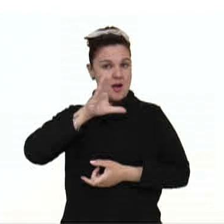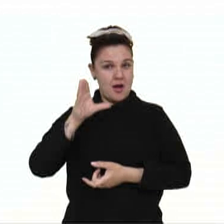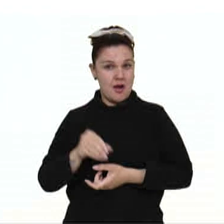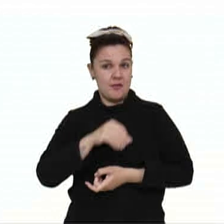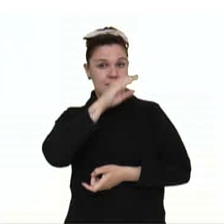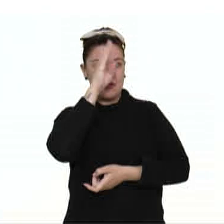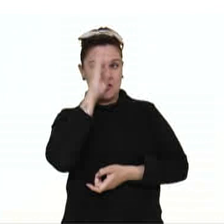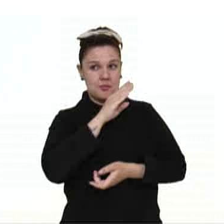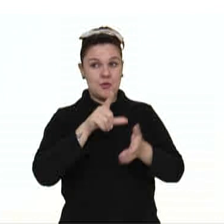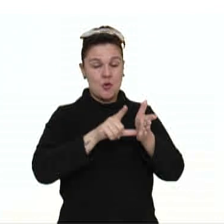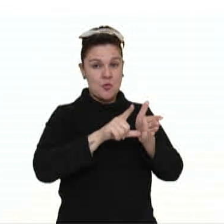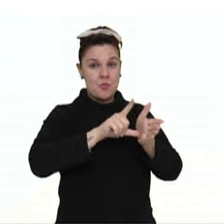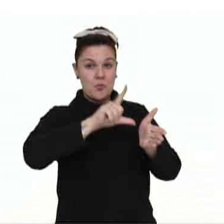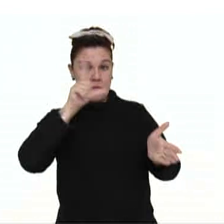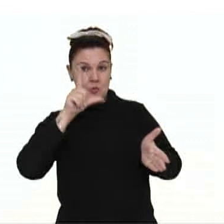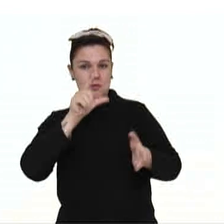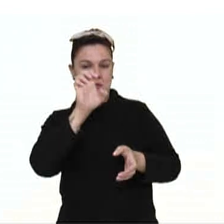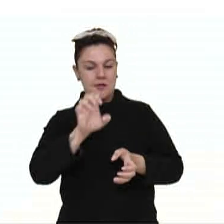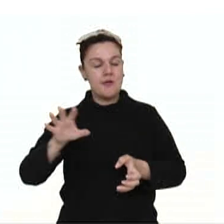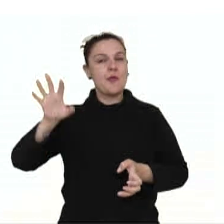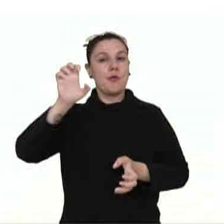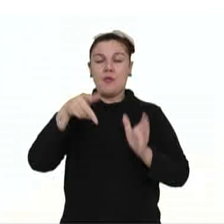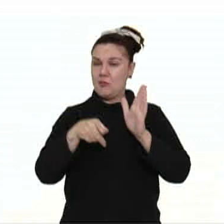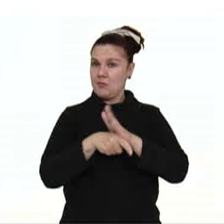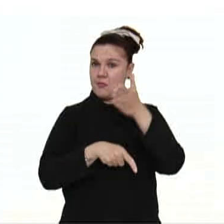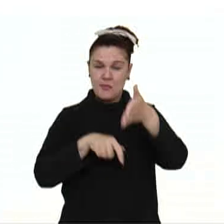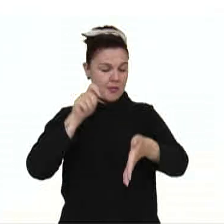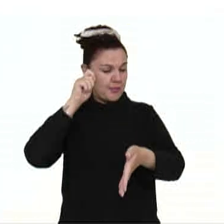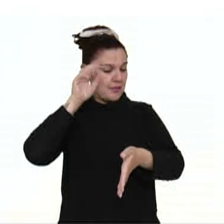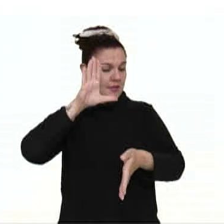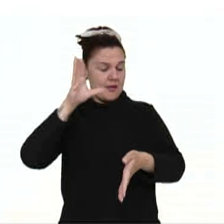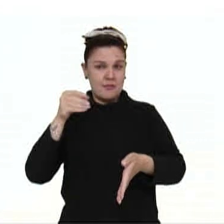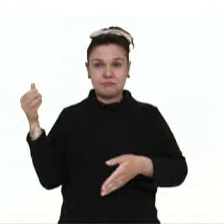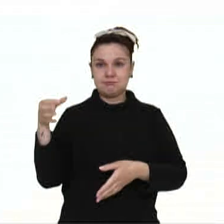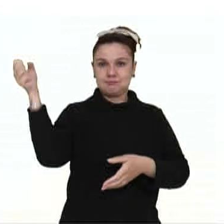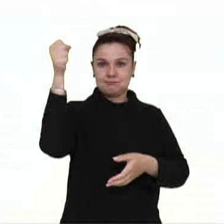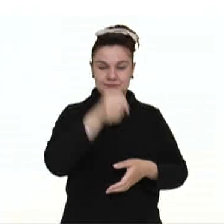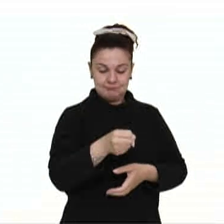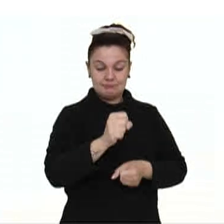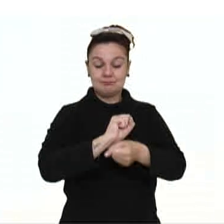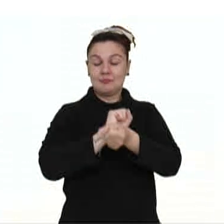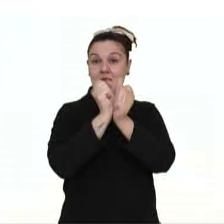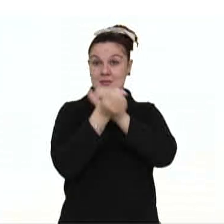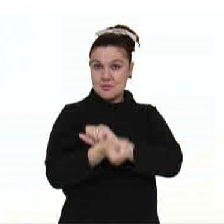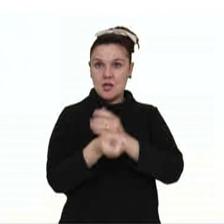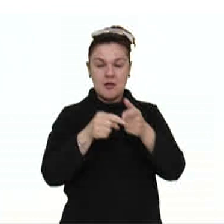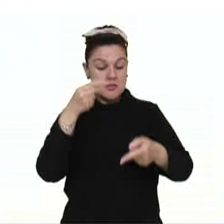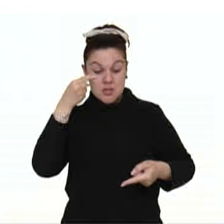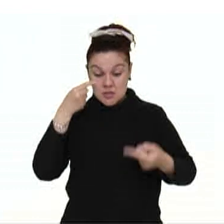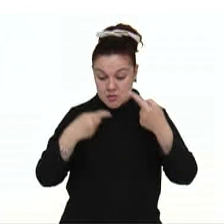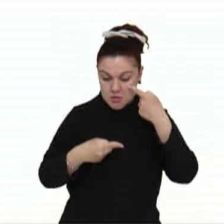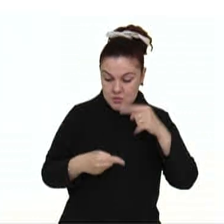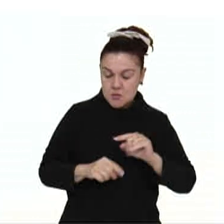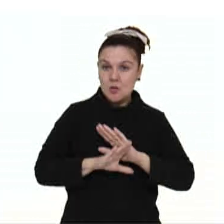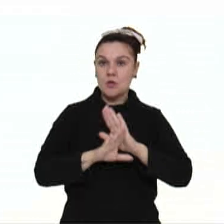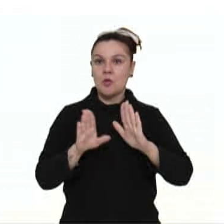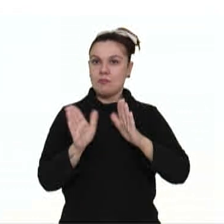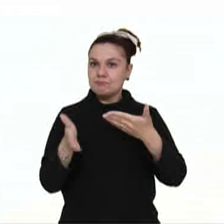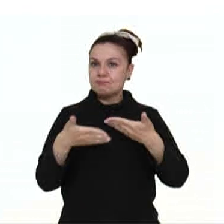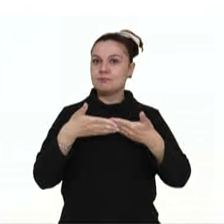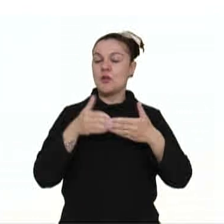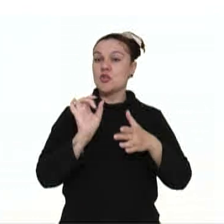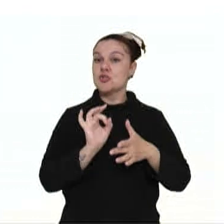Brasil, muito antes dos europeus, foram os próprios africanos trazidos como escravos. E esta descoberta não se